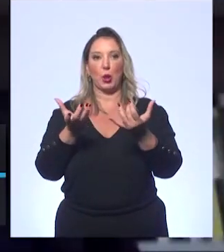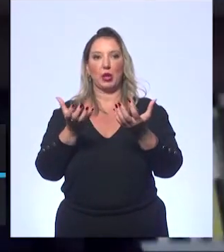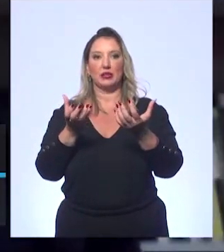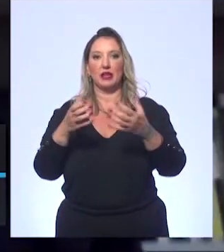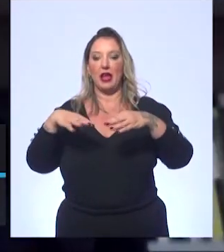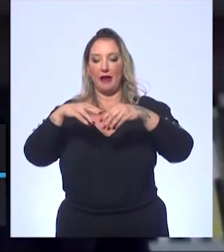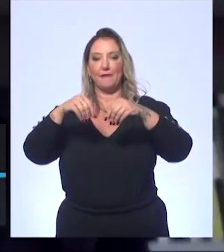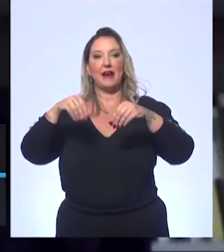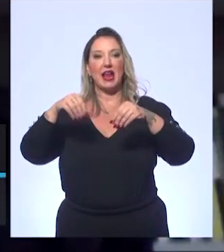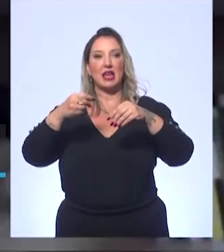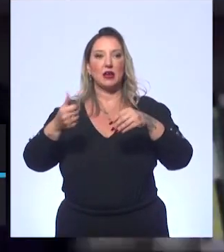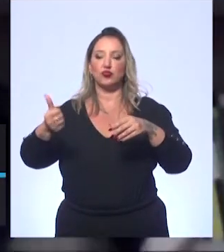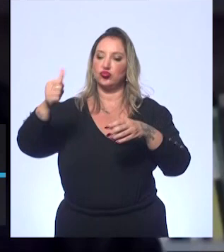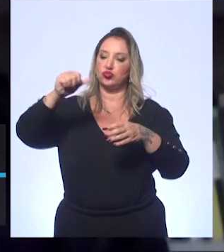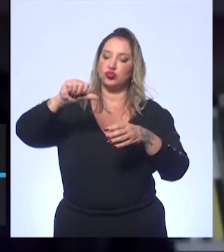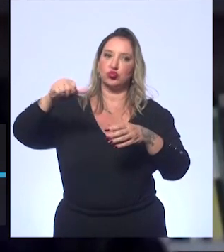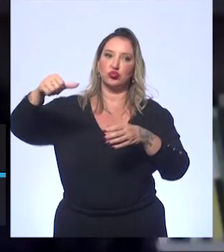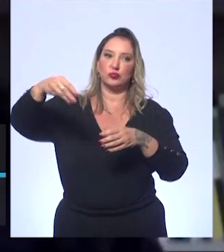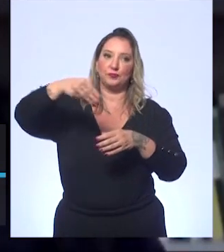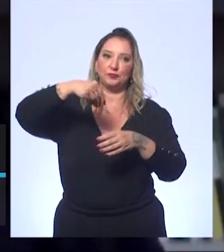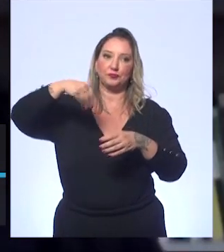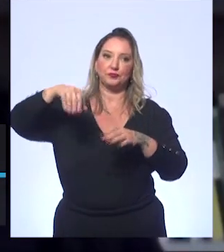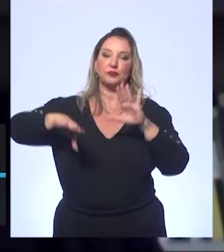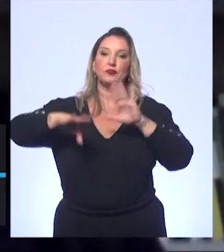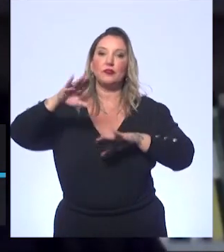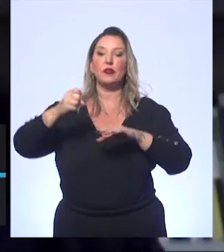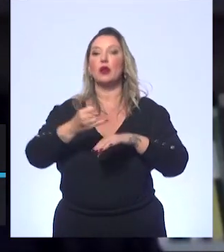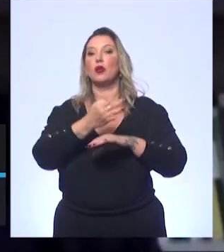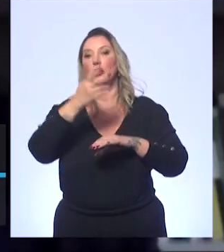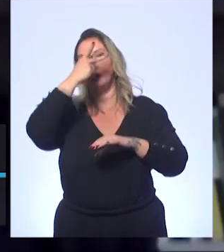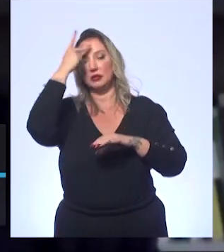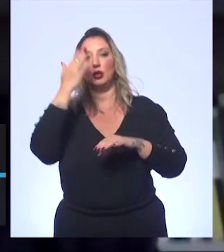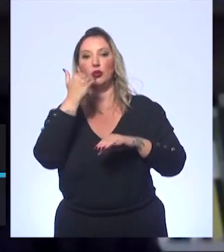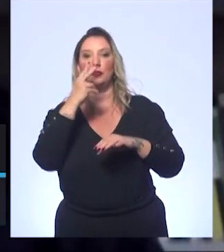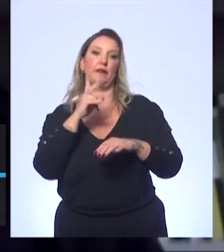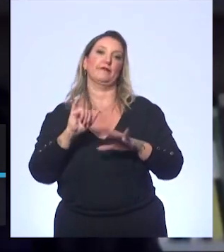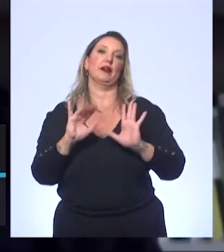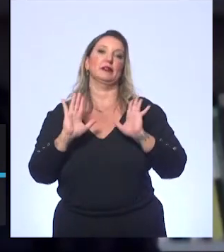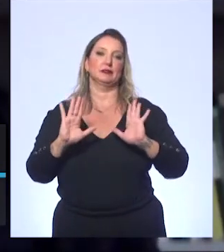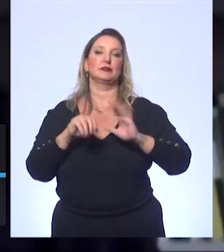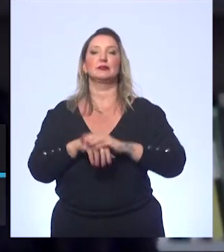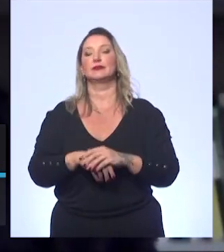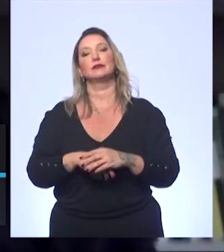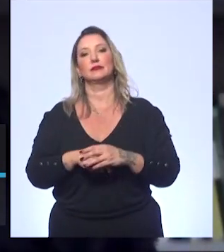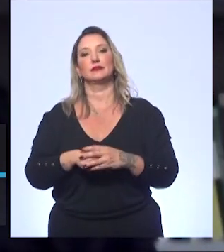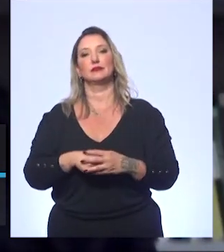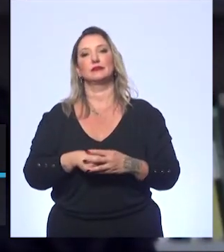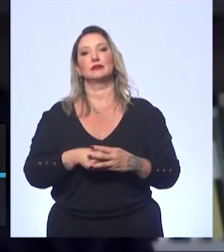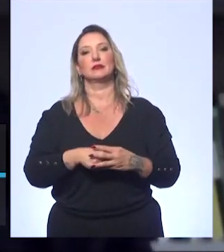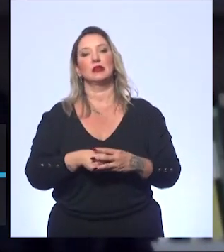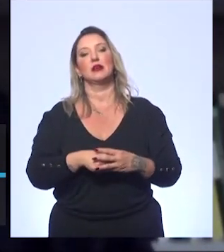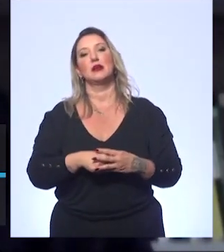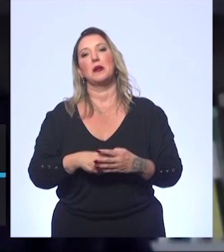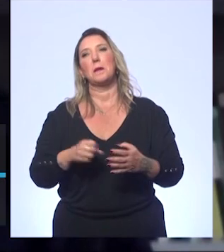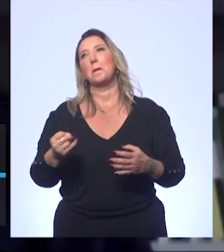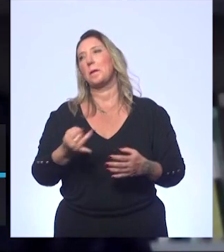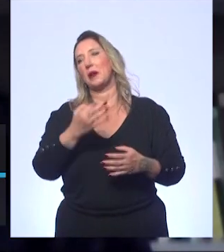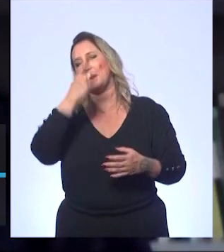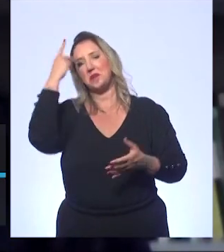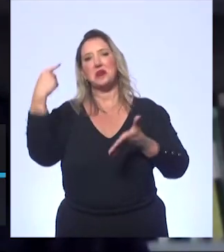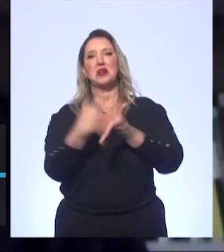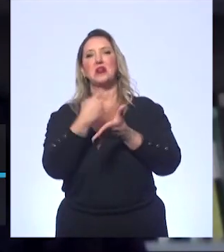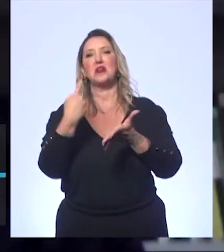botando a farinha, a quantidade para os números que vão consumir, certo? Como é que muita gente perguntou para mim,